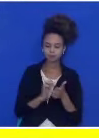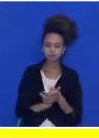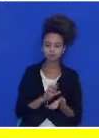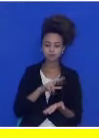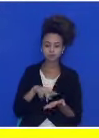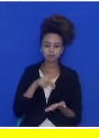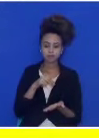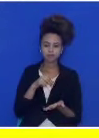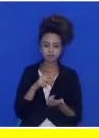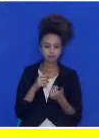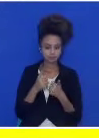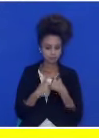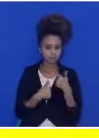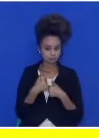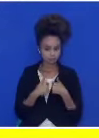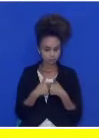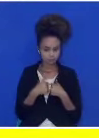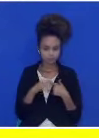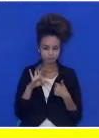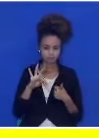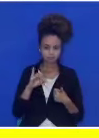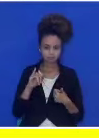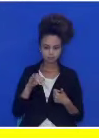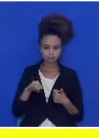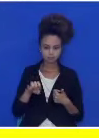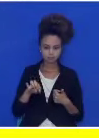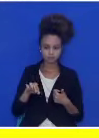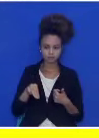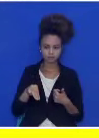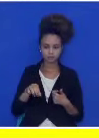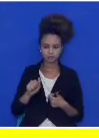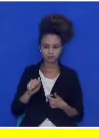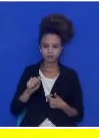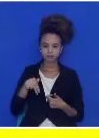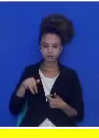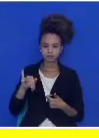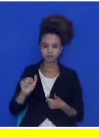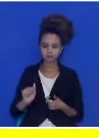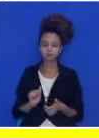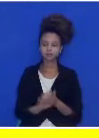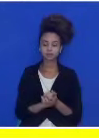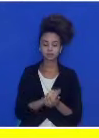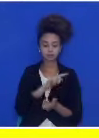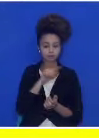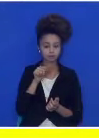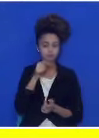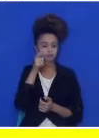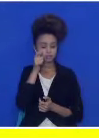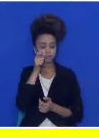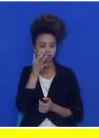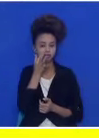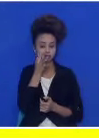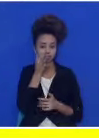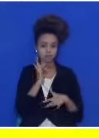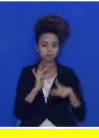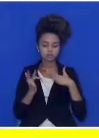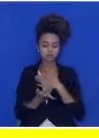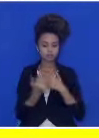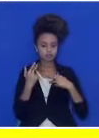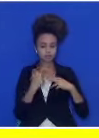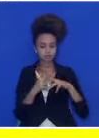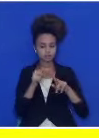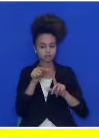Time Mania. Você que está aí nos acompanhando ao vivo nos perfis da Caixa e da Rede TV no